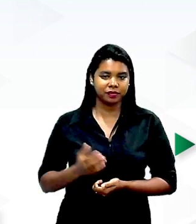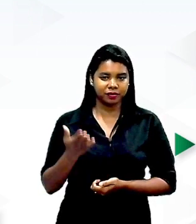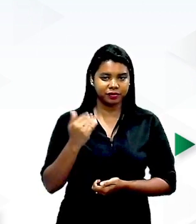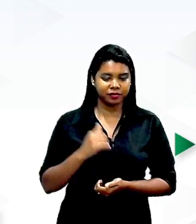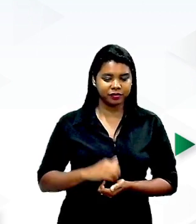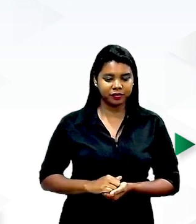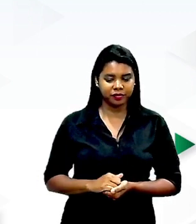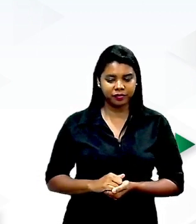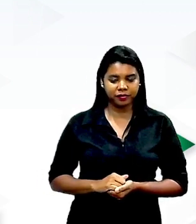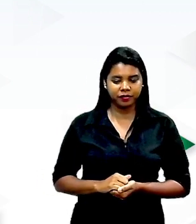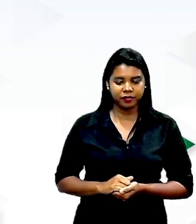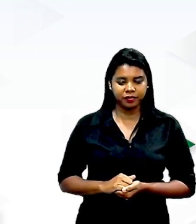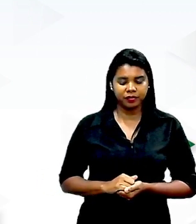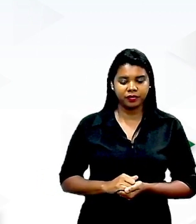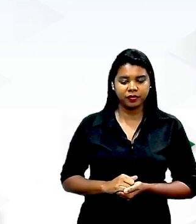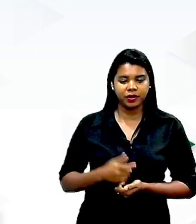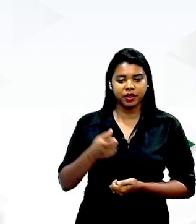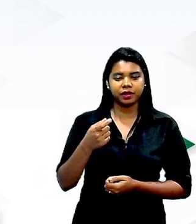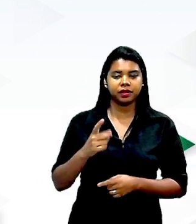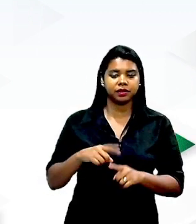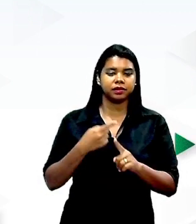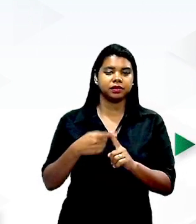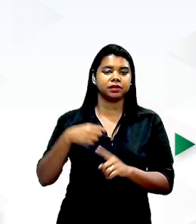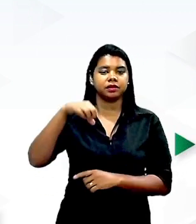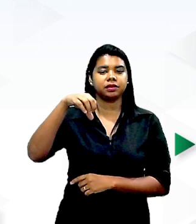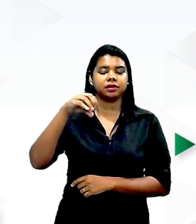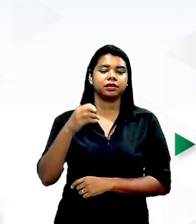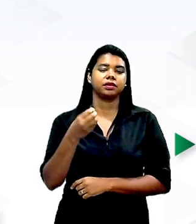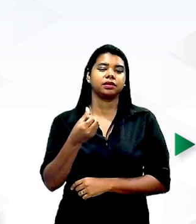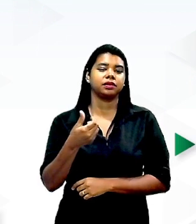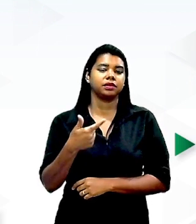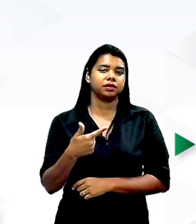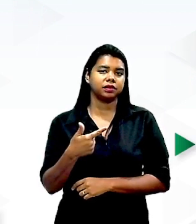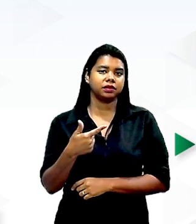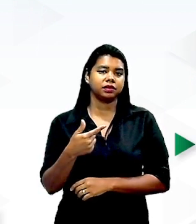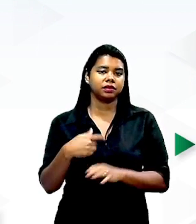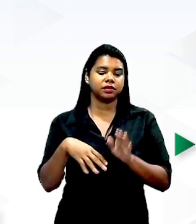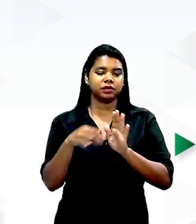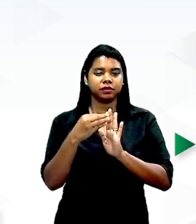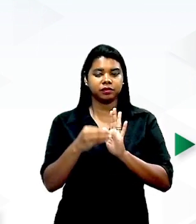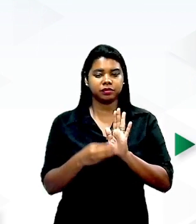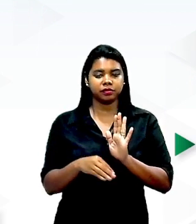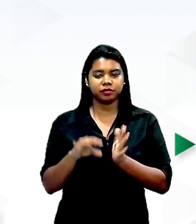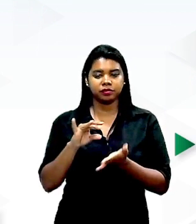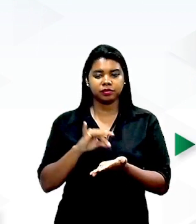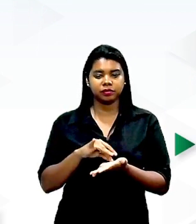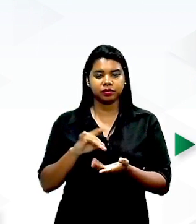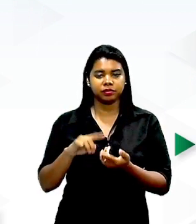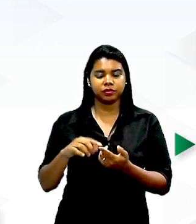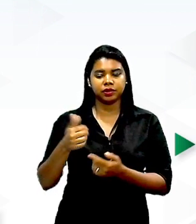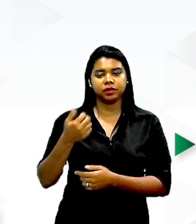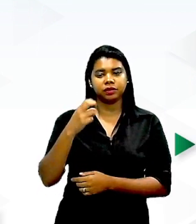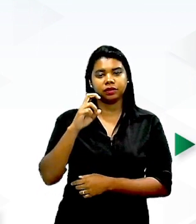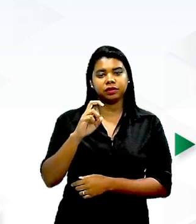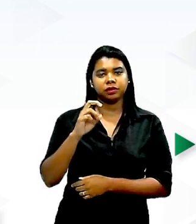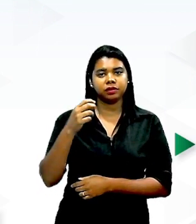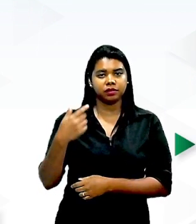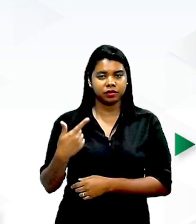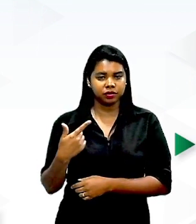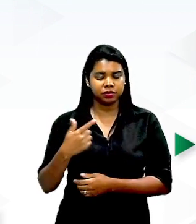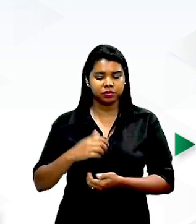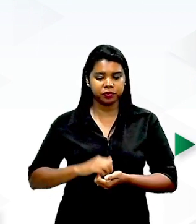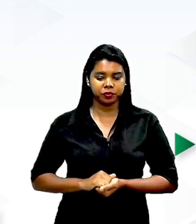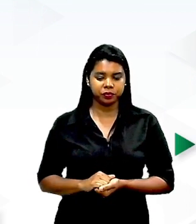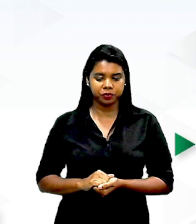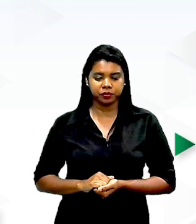X mais 90 mais 62, mas está na ordem de grau, né? 90 mais 62 dá 152. Passa esse